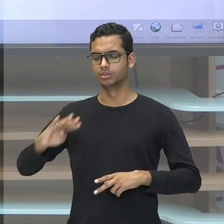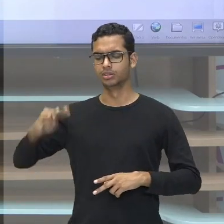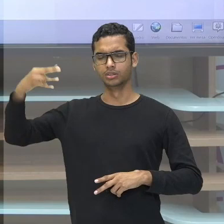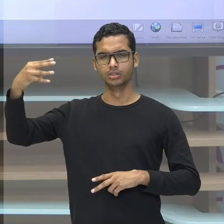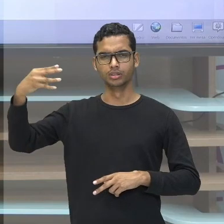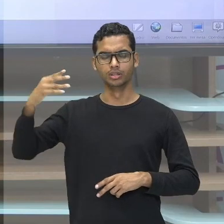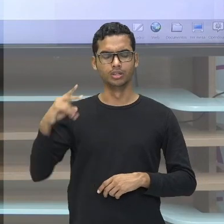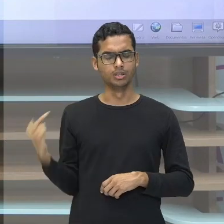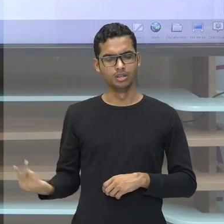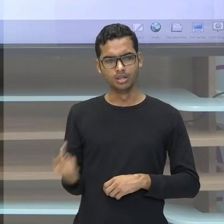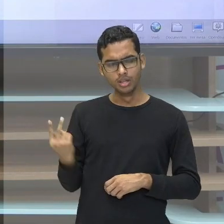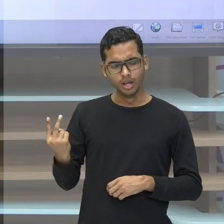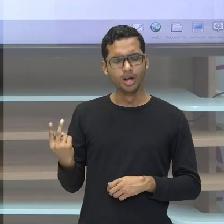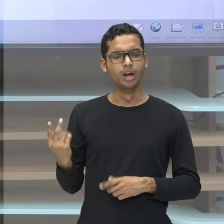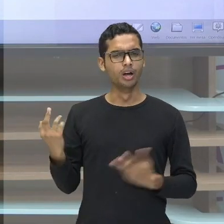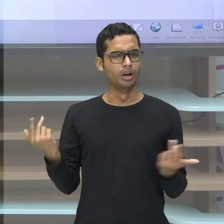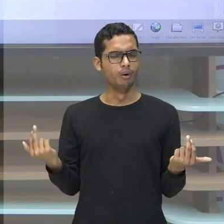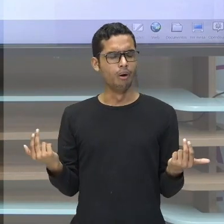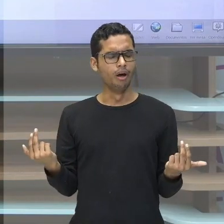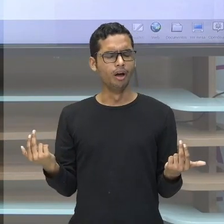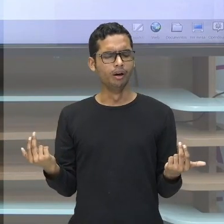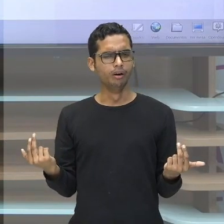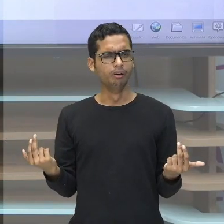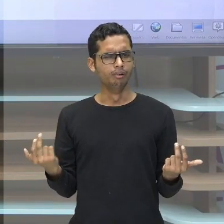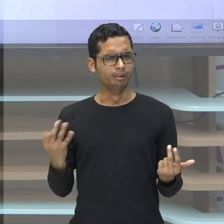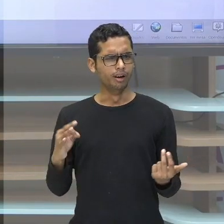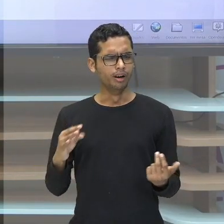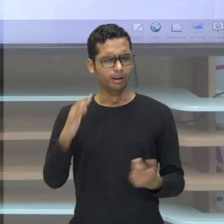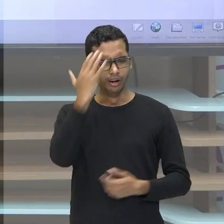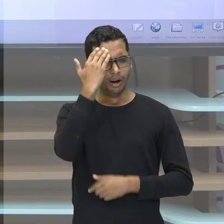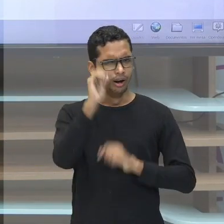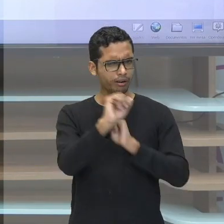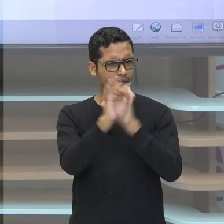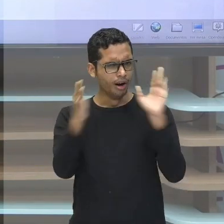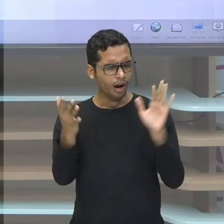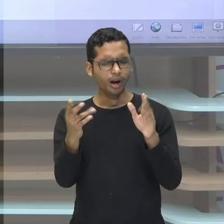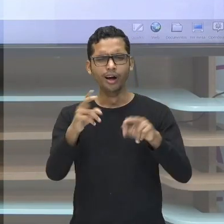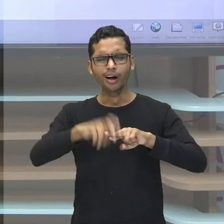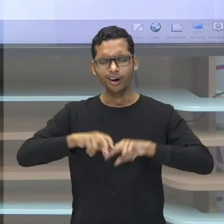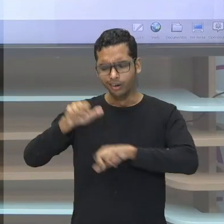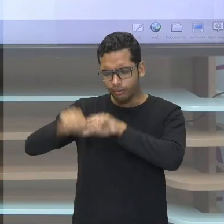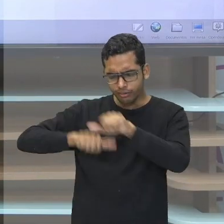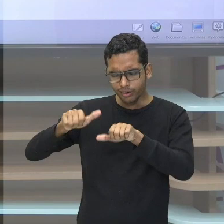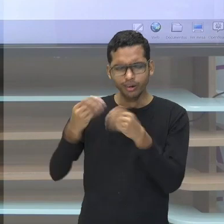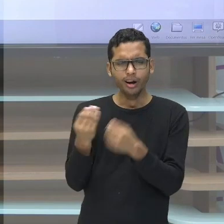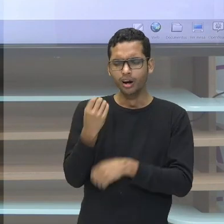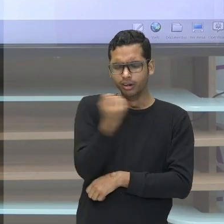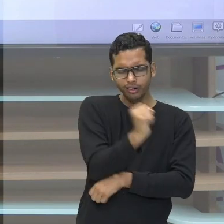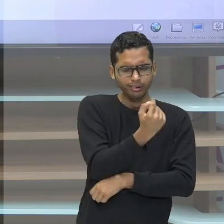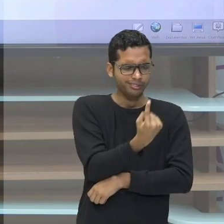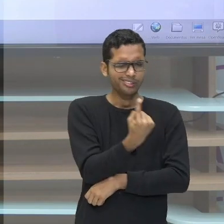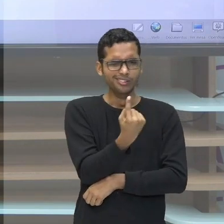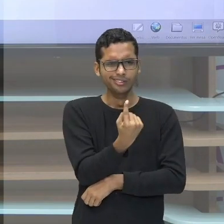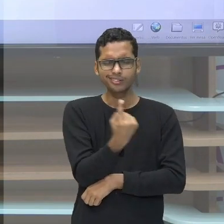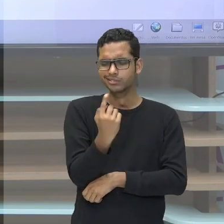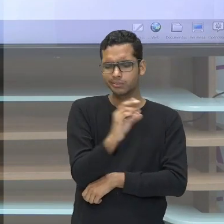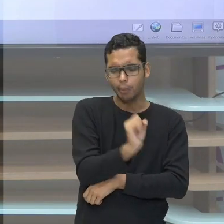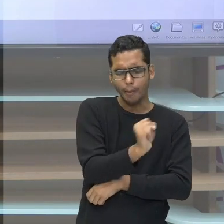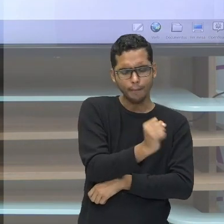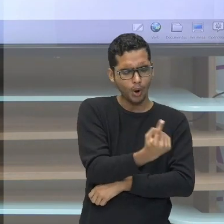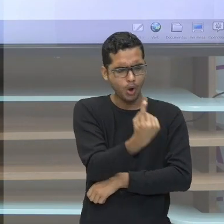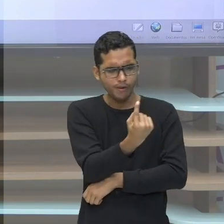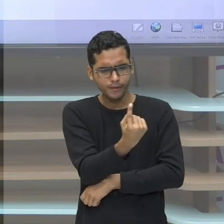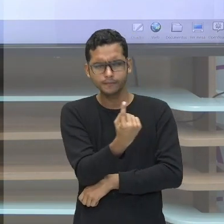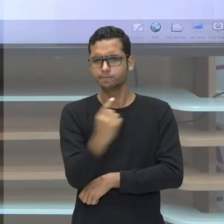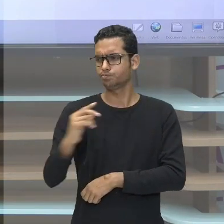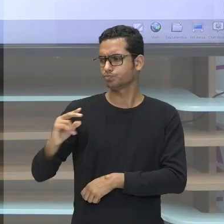São valores equivalentes. E por que eu transformei 81 em 3 elevado a 4? Para eu